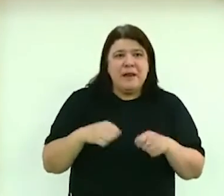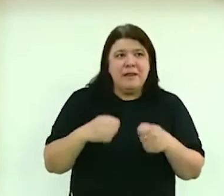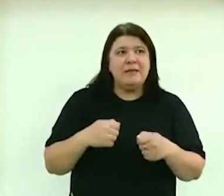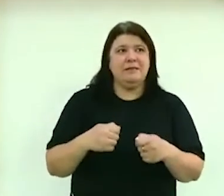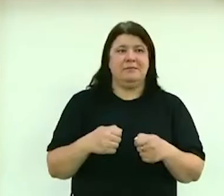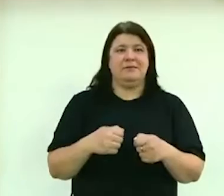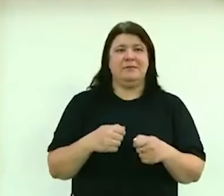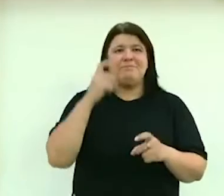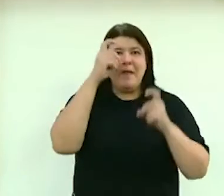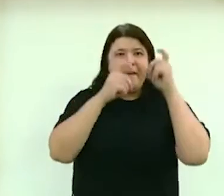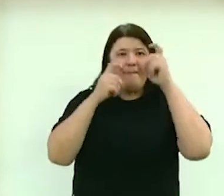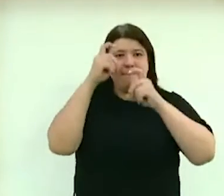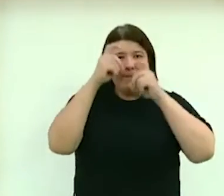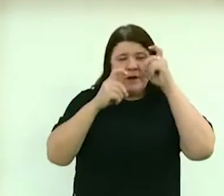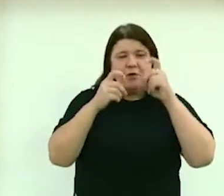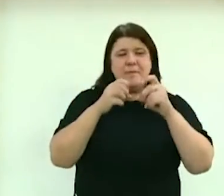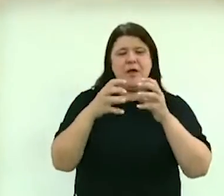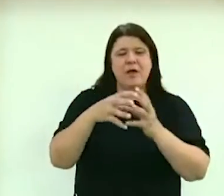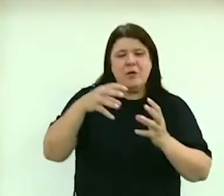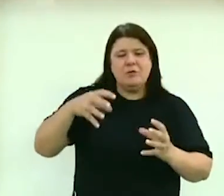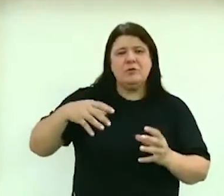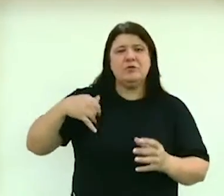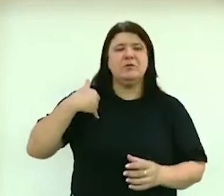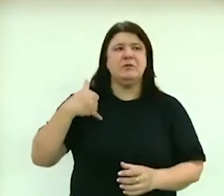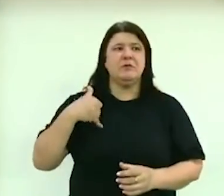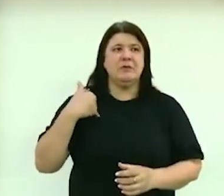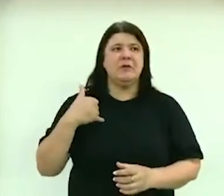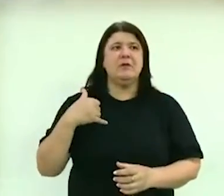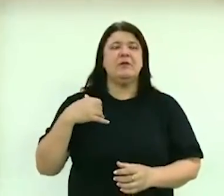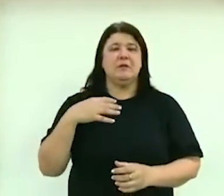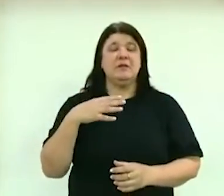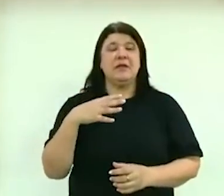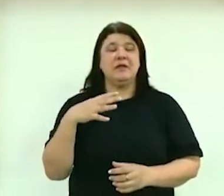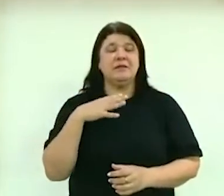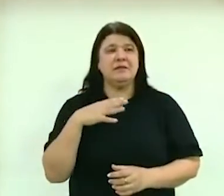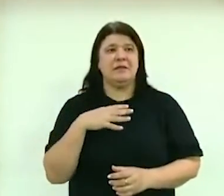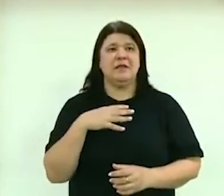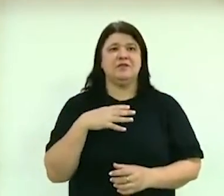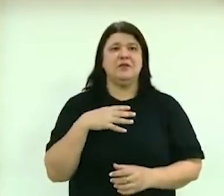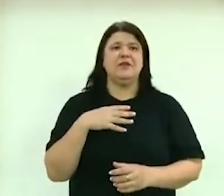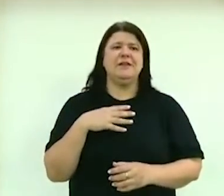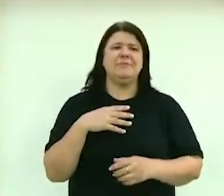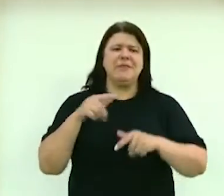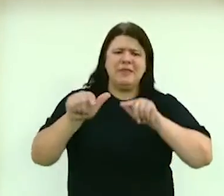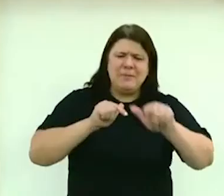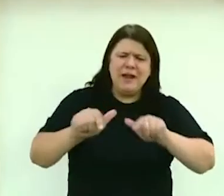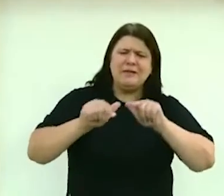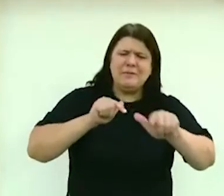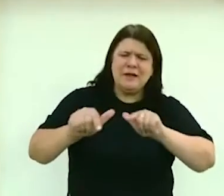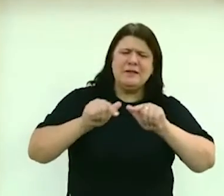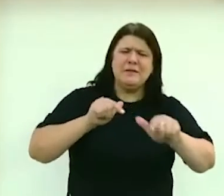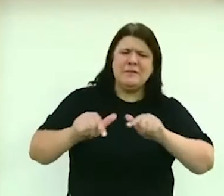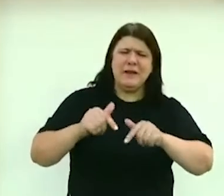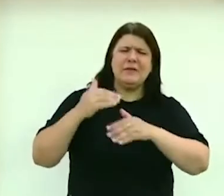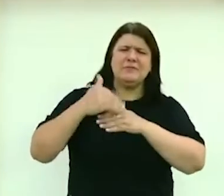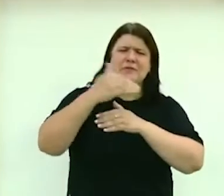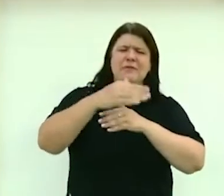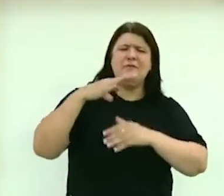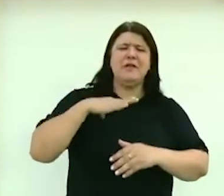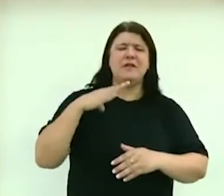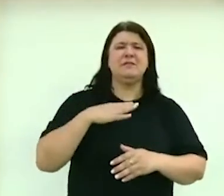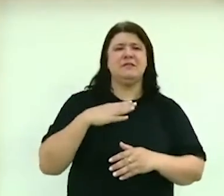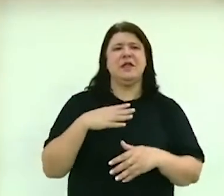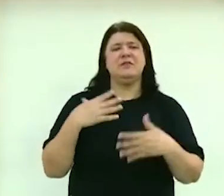com os idosos da nossa cidade, porque, como eu disse, são pessoas que contribuíram em muito, senhor presidente. E finalizo a minha fala, senhor